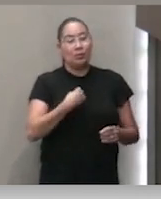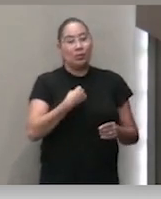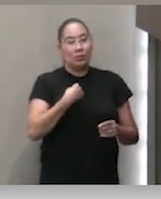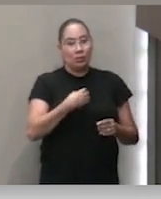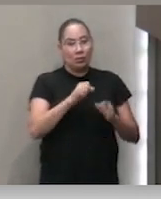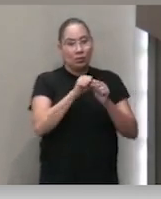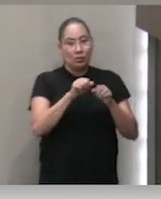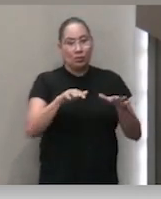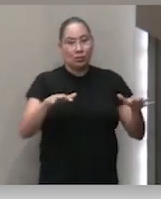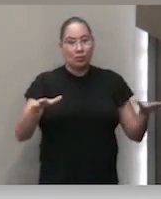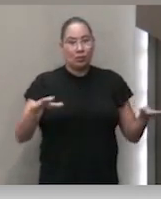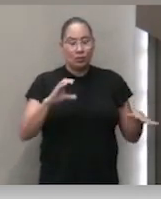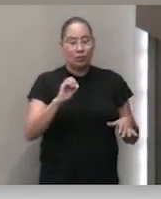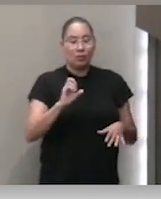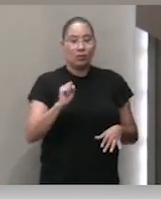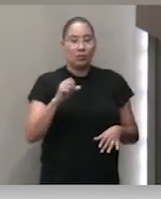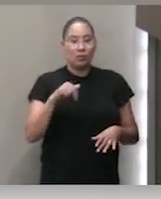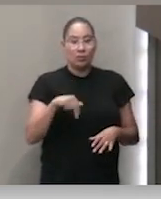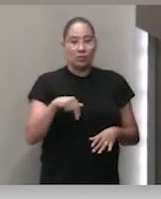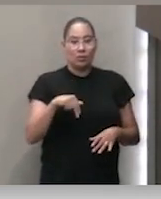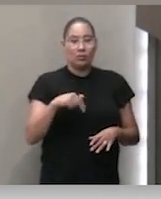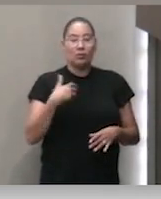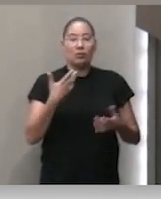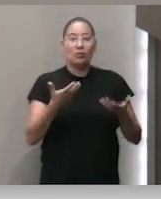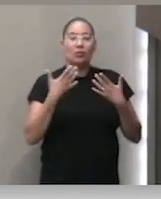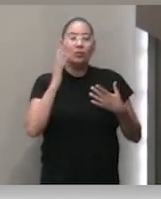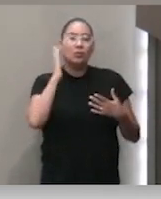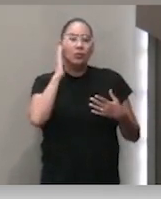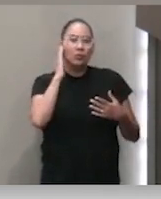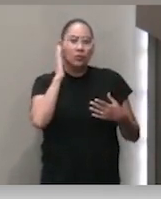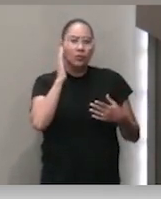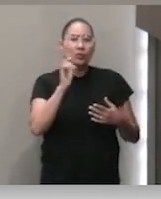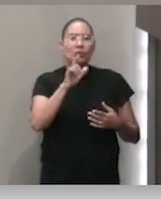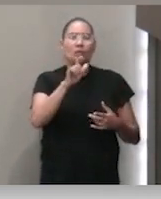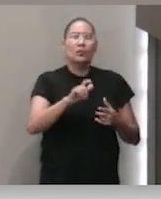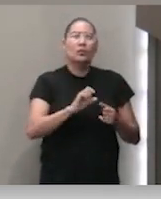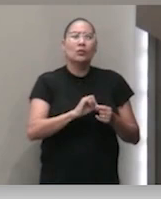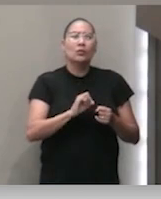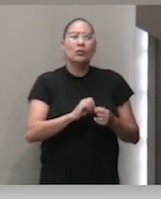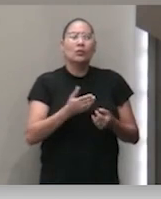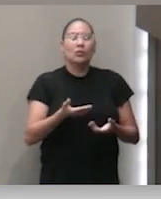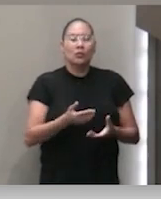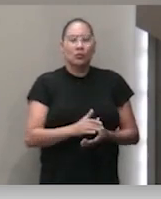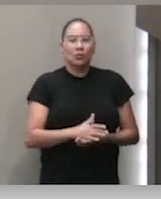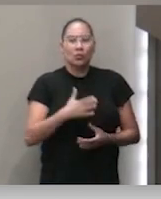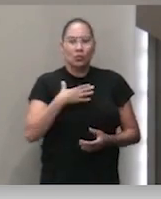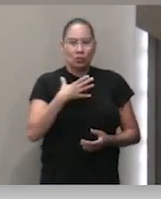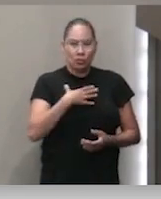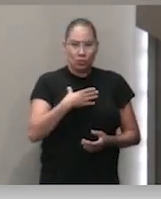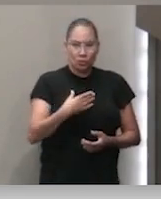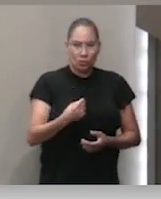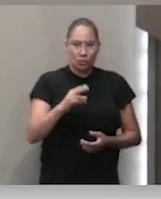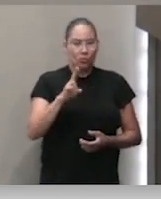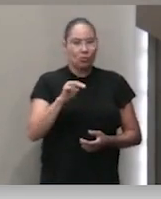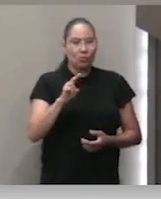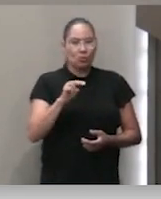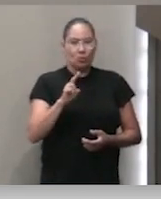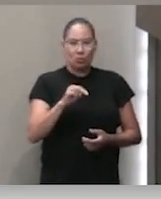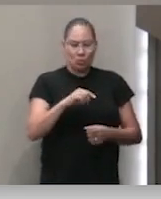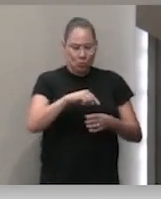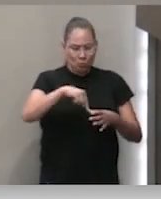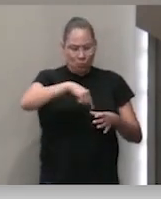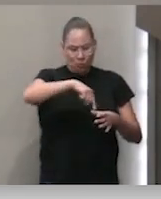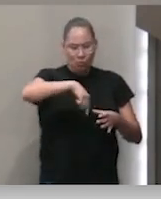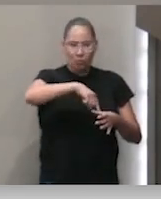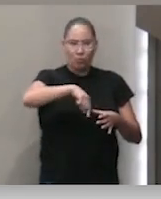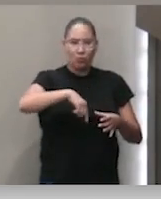feito pela Corsã e eu quero saber, procede e parte de quem fazer isso. Meu filho nunca mexeu num hidrômetro e